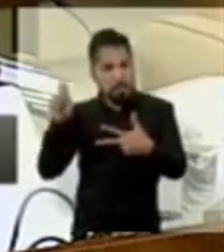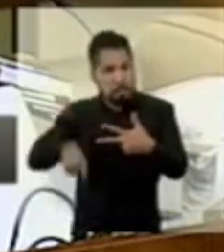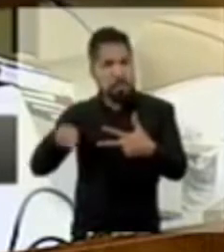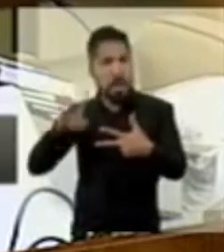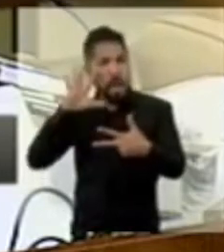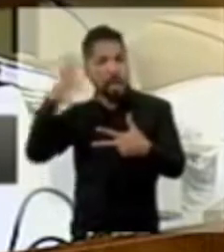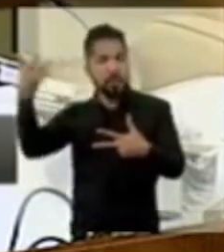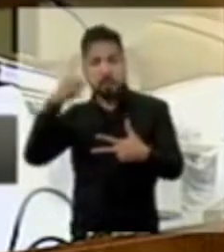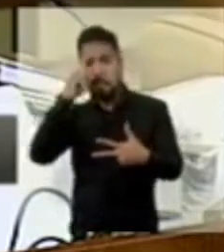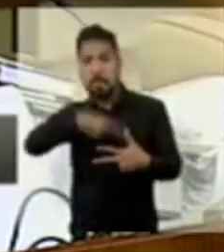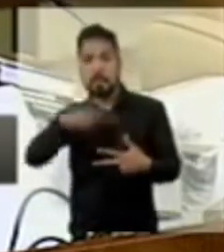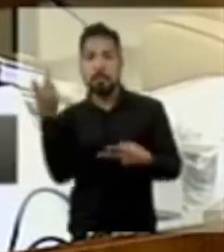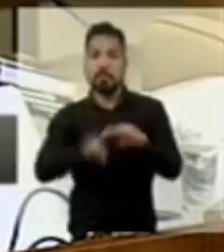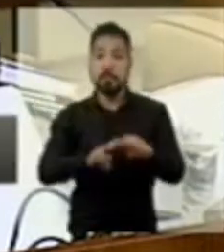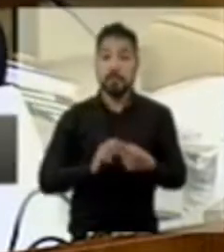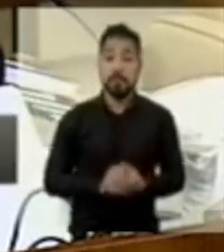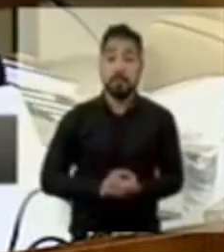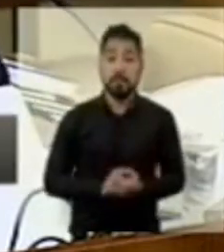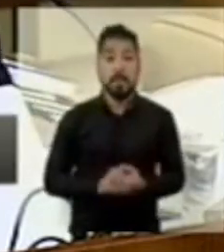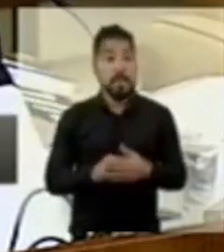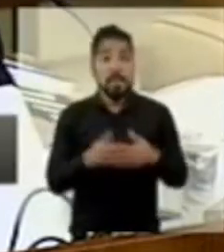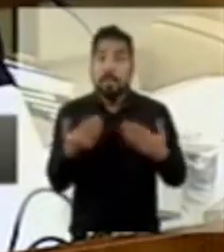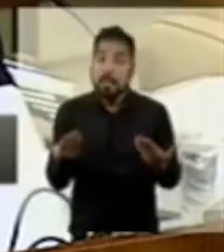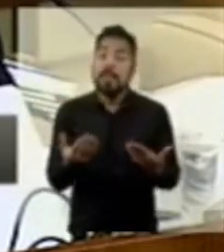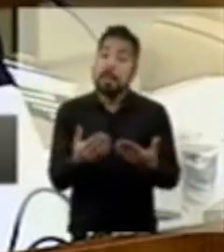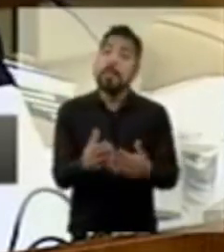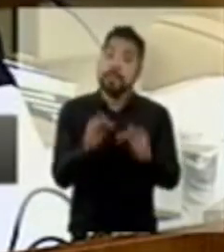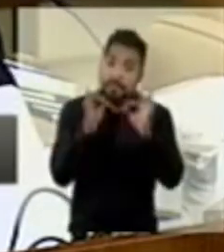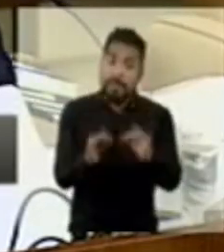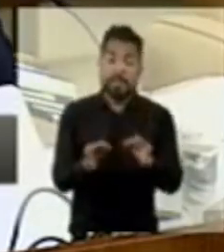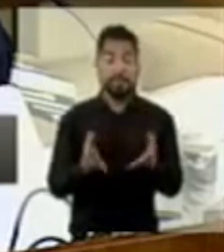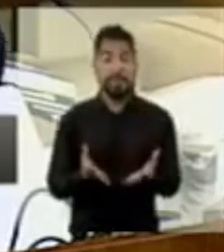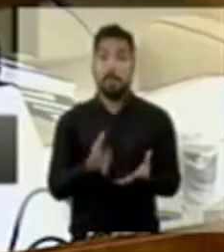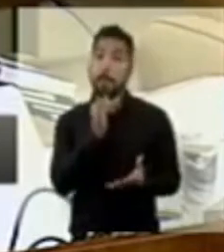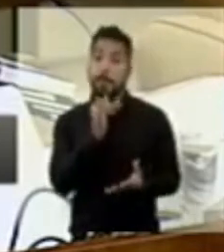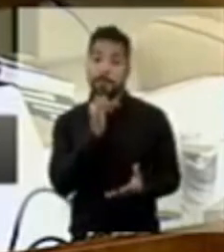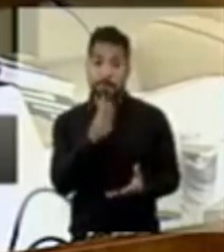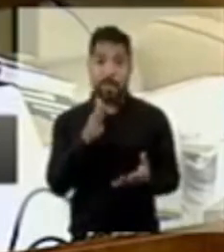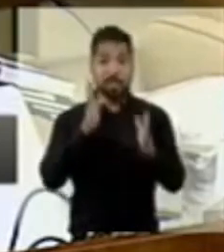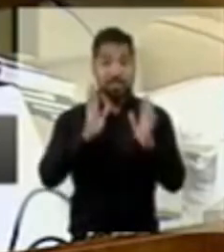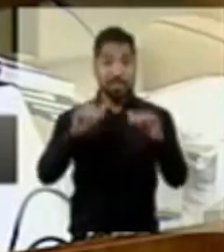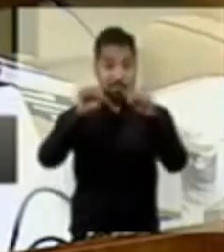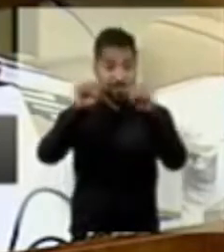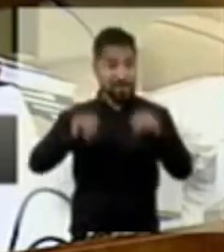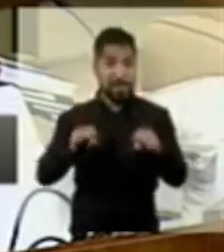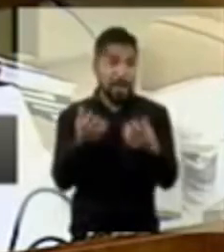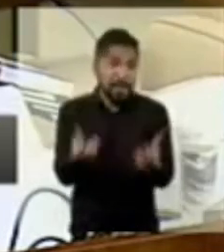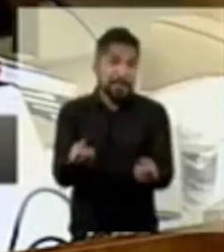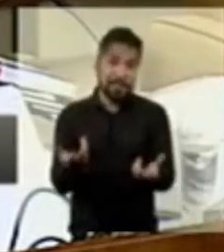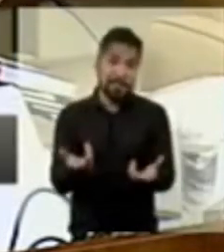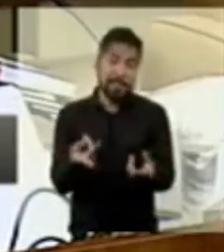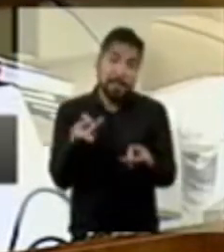decretar a prisão e tanto é assim que o sistema admite as prisões processuais